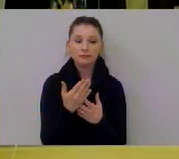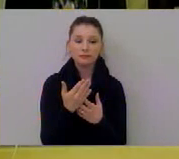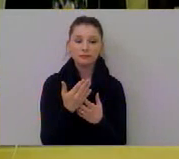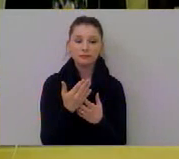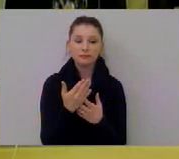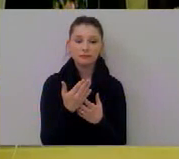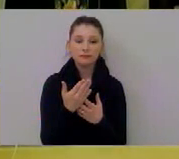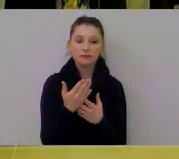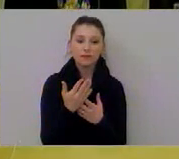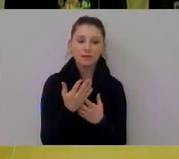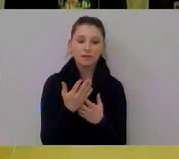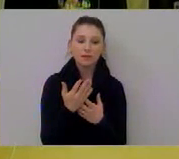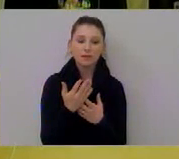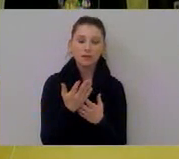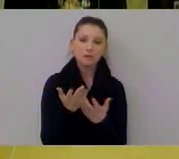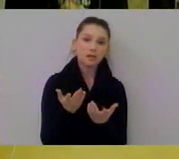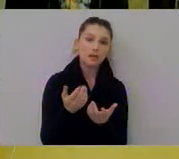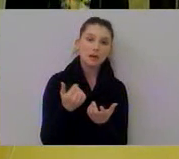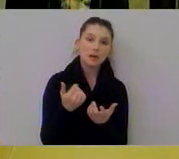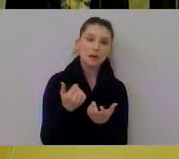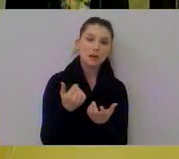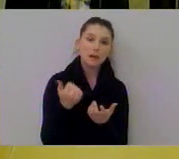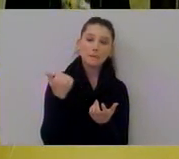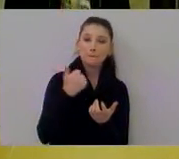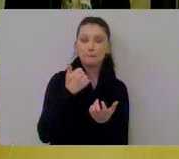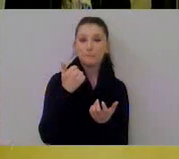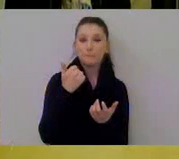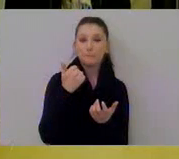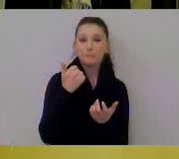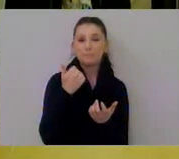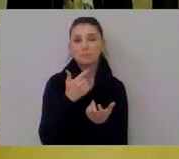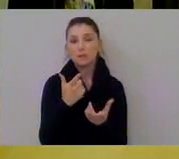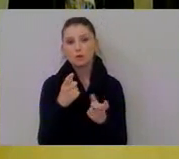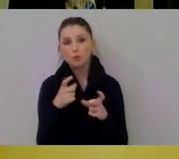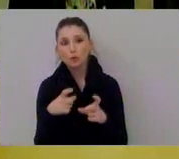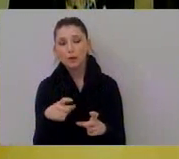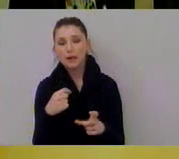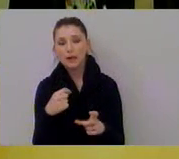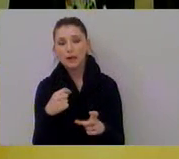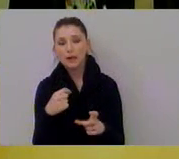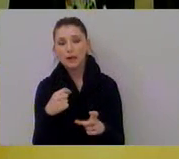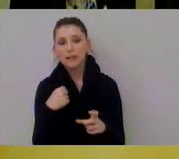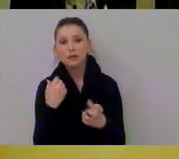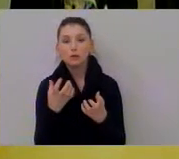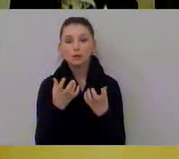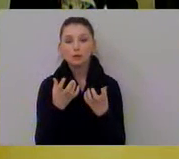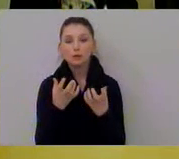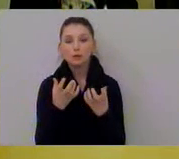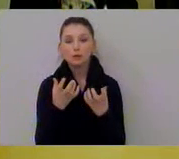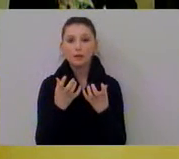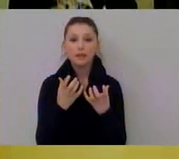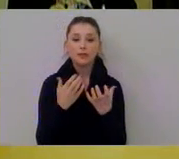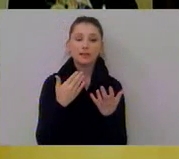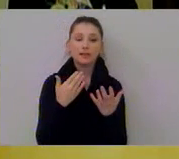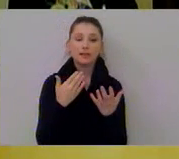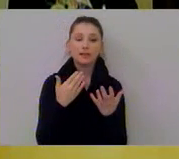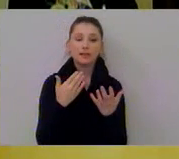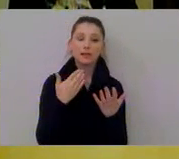a primeira demanda que eu gostaria de levantar nessa noite é a situação